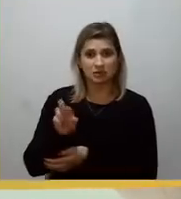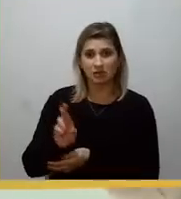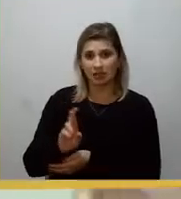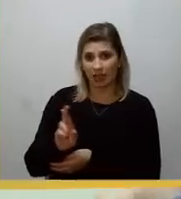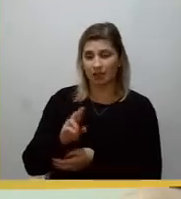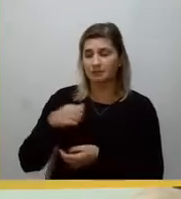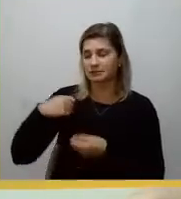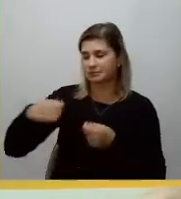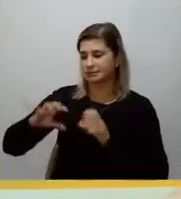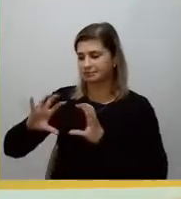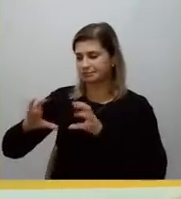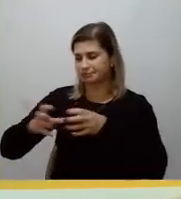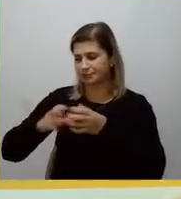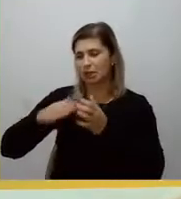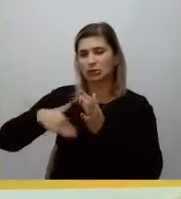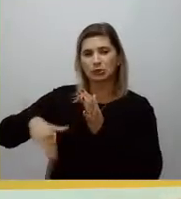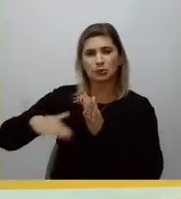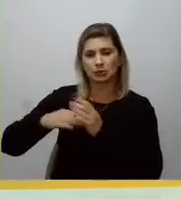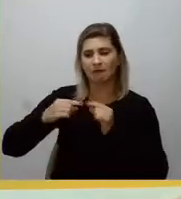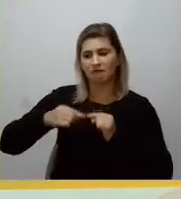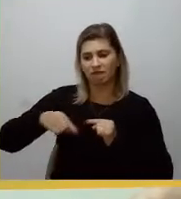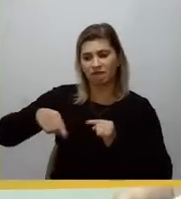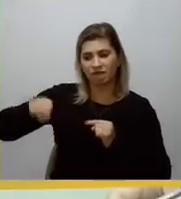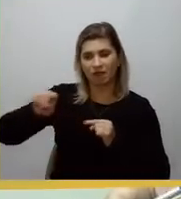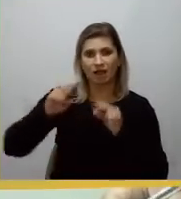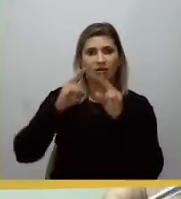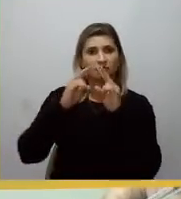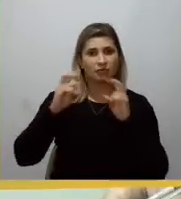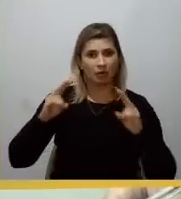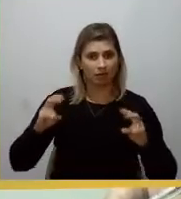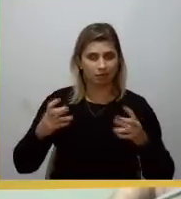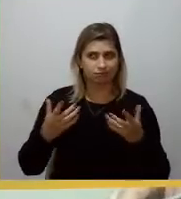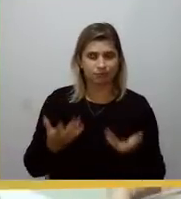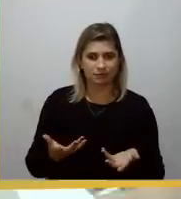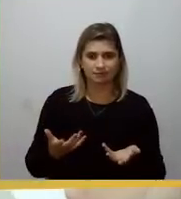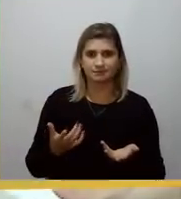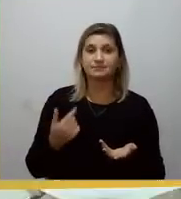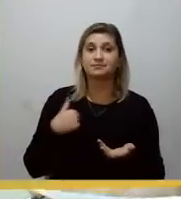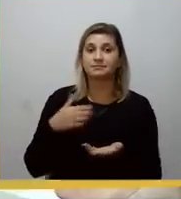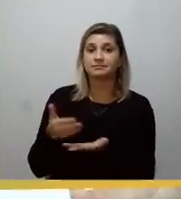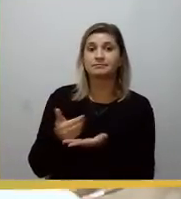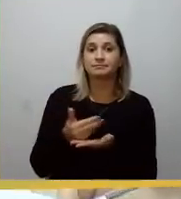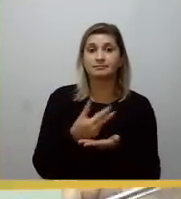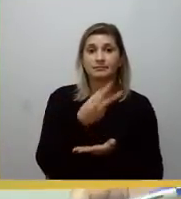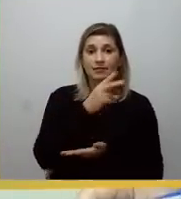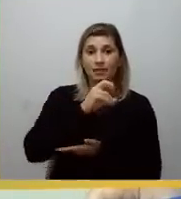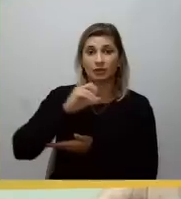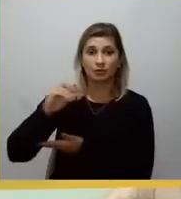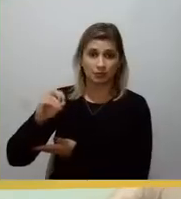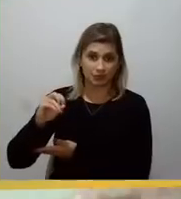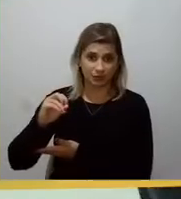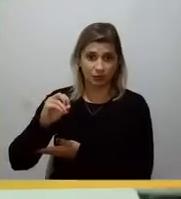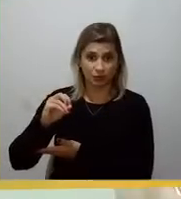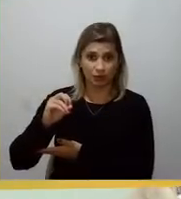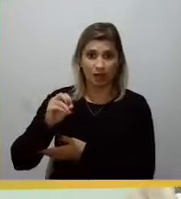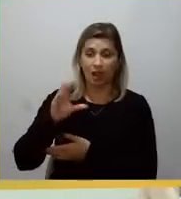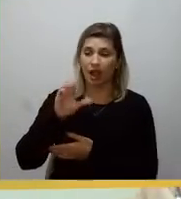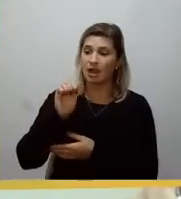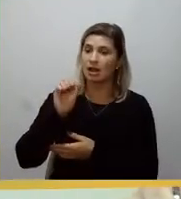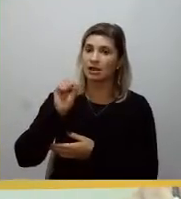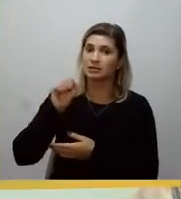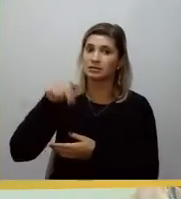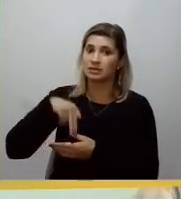Associação Comercial, para ir até Florianópolis. Para o senhor ter uma ideia, a arrecadação de 2 mil da Casan foi 10 milhões de reais, aqui em